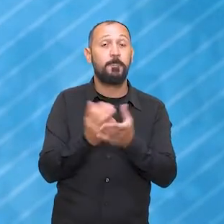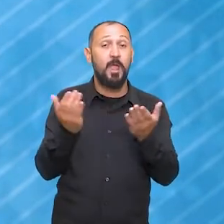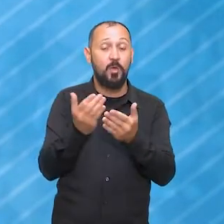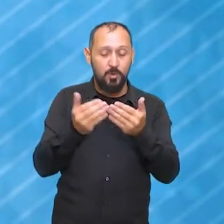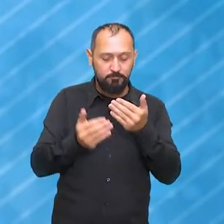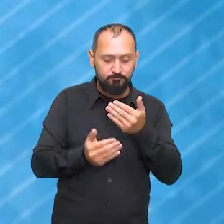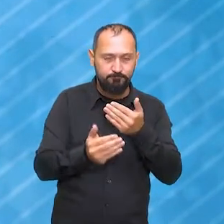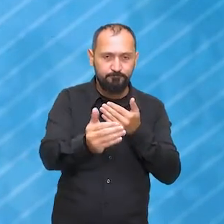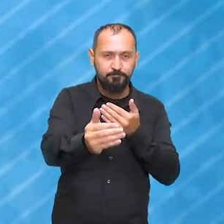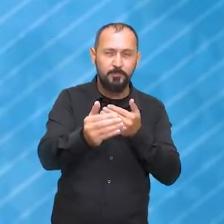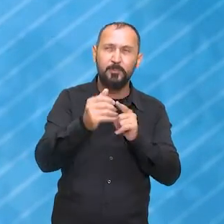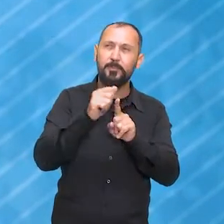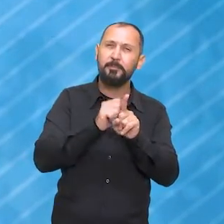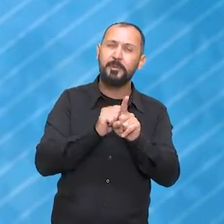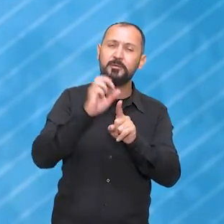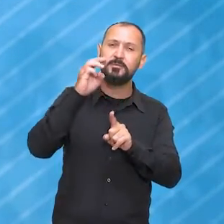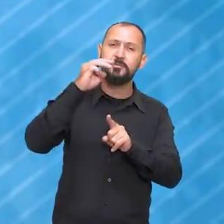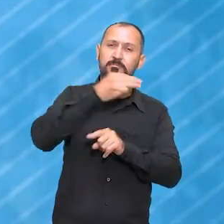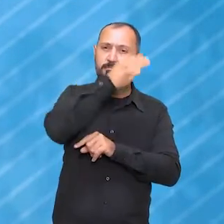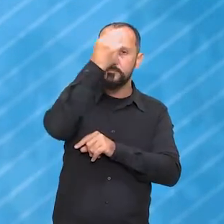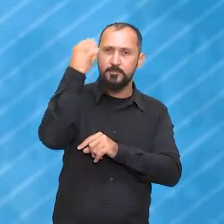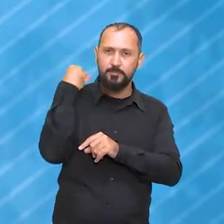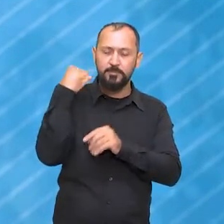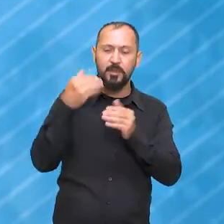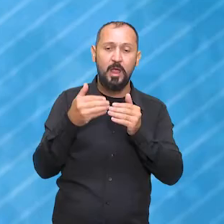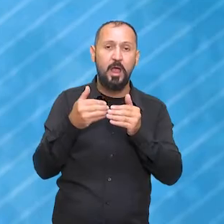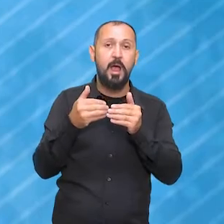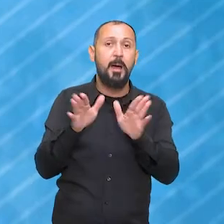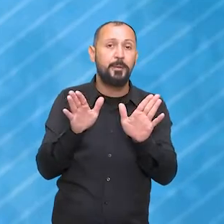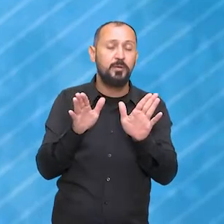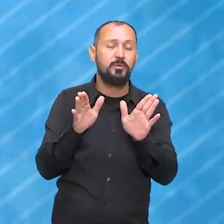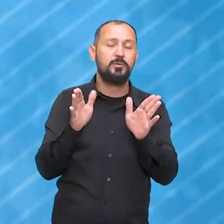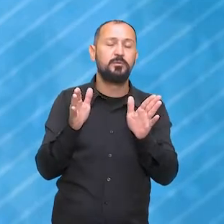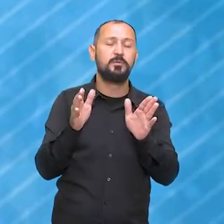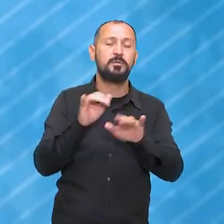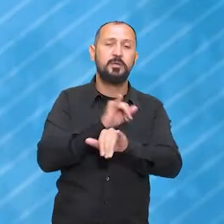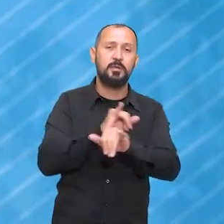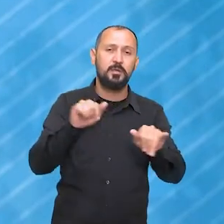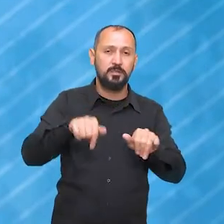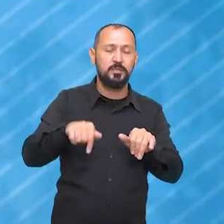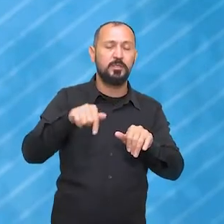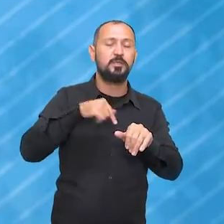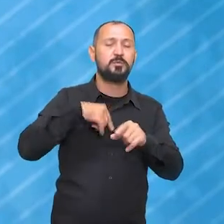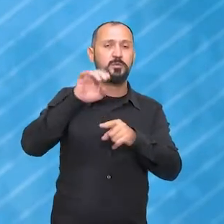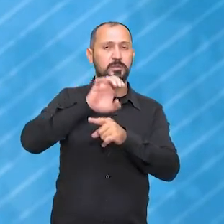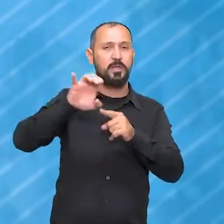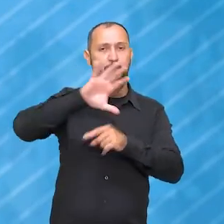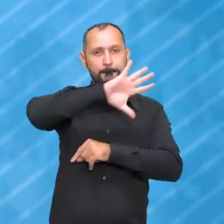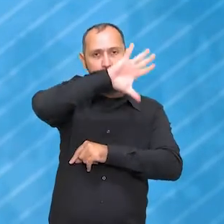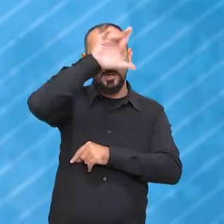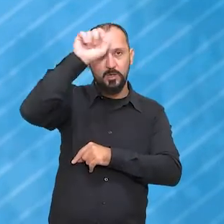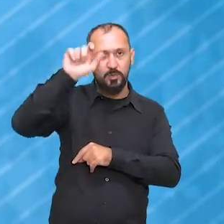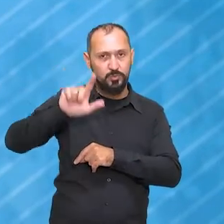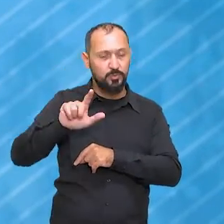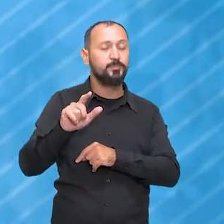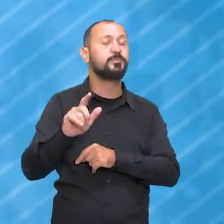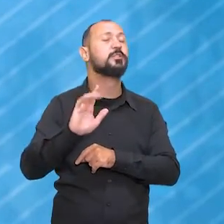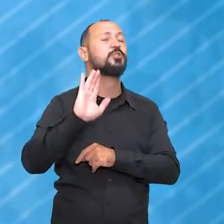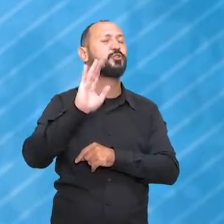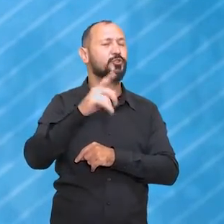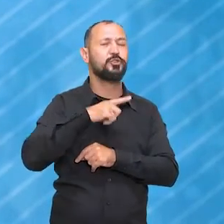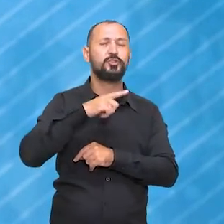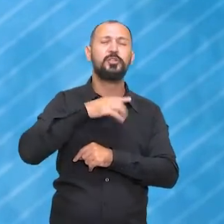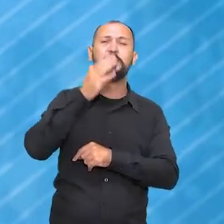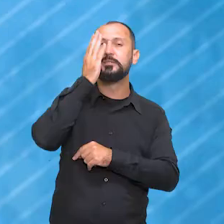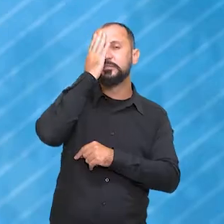vai começar, no mês de maio, foi o lançamento dessa nossa campanha aqui no estado de Mato Grosso do Sul. Então, a gente